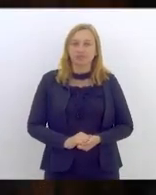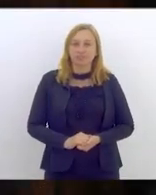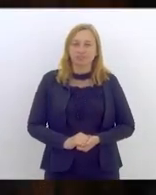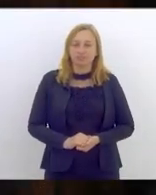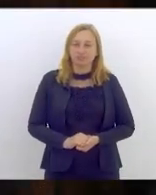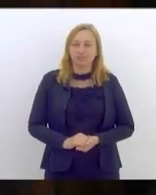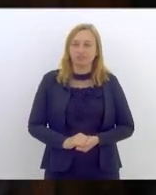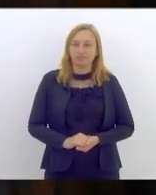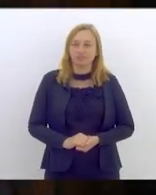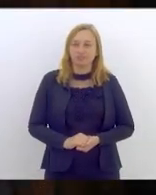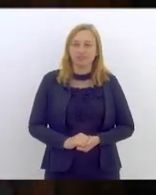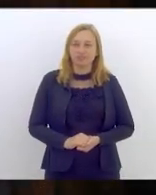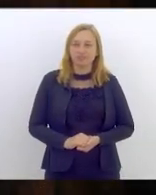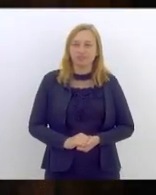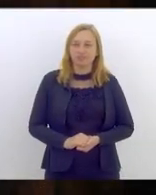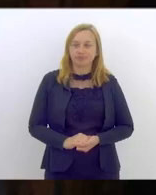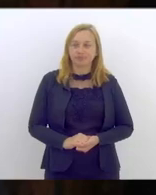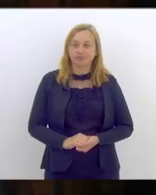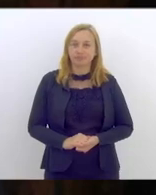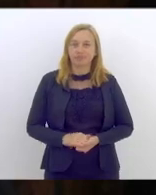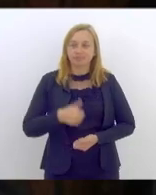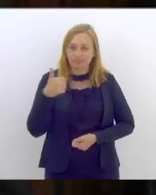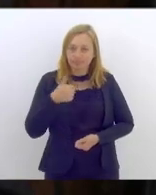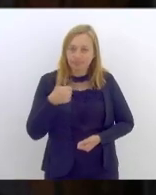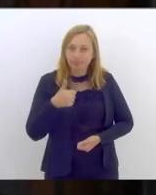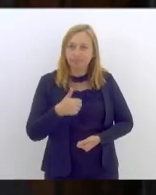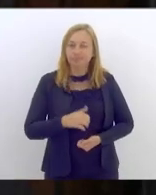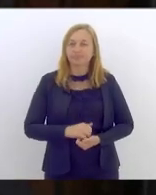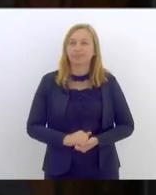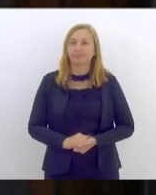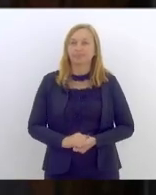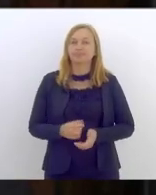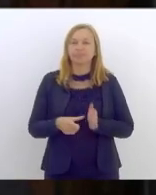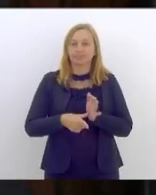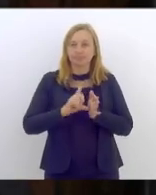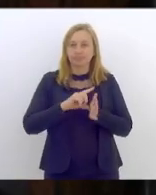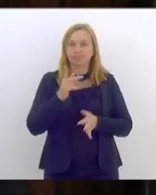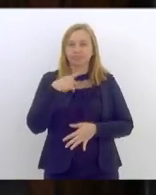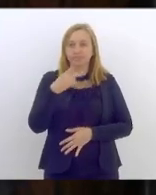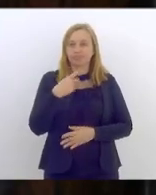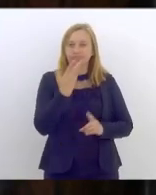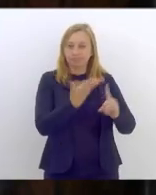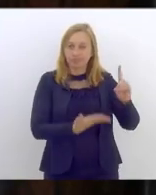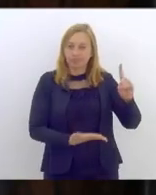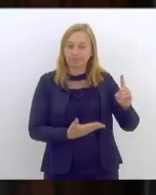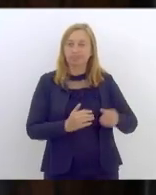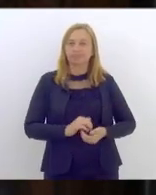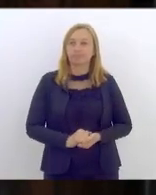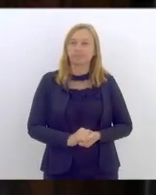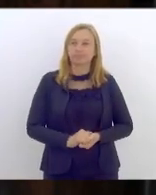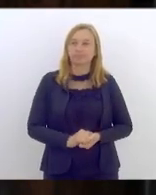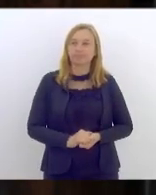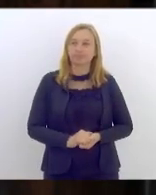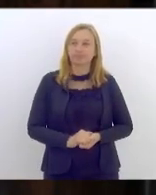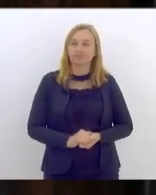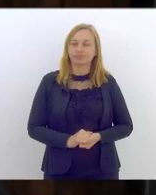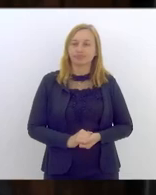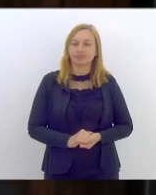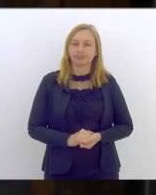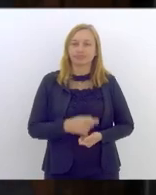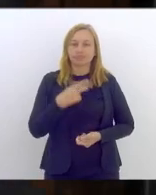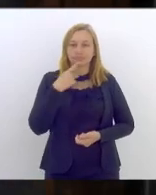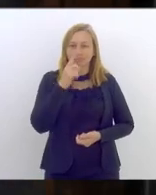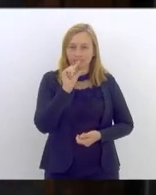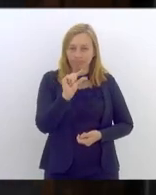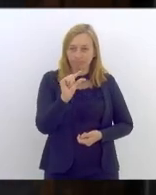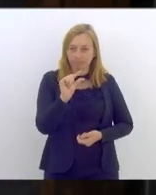queria a primeira primeiramente antes de falar do nosso homenageado Queria falar um